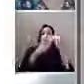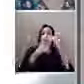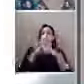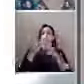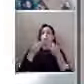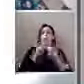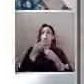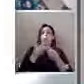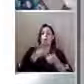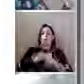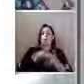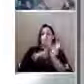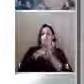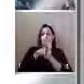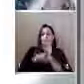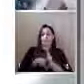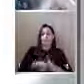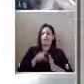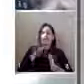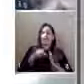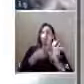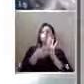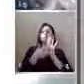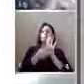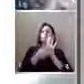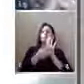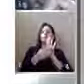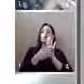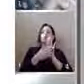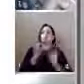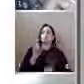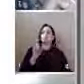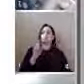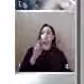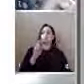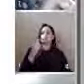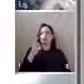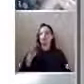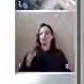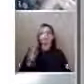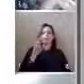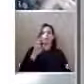específico, né, está afirmada na proposta de Durão, Werner, Sastre e Ruano,